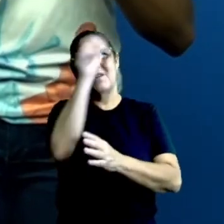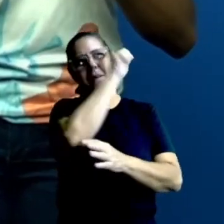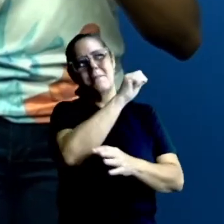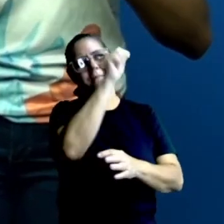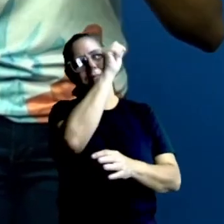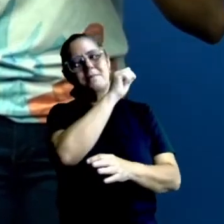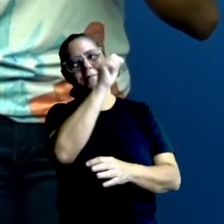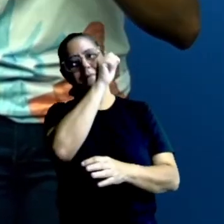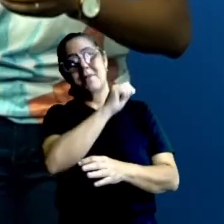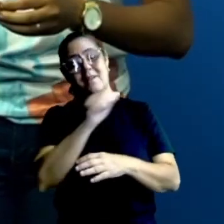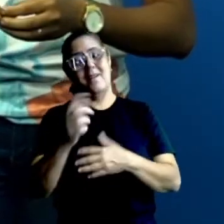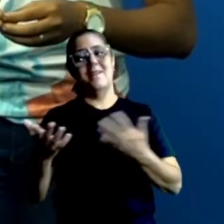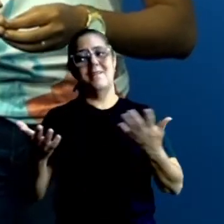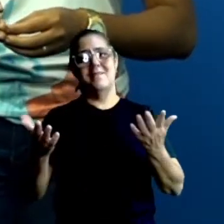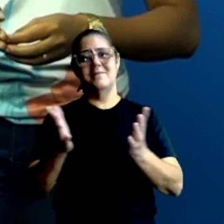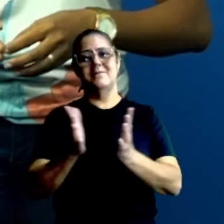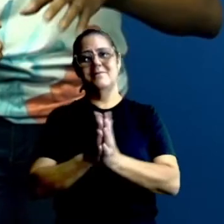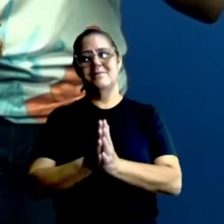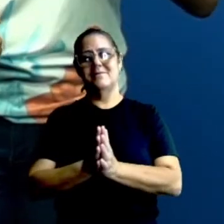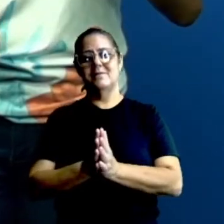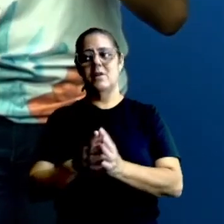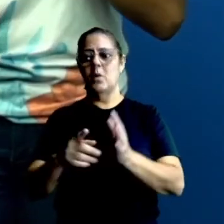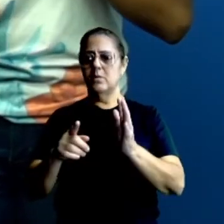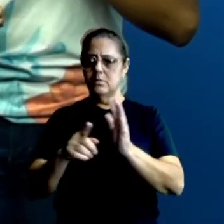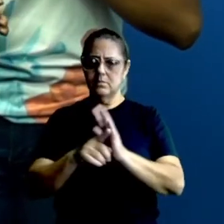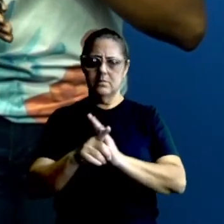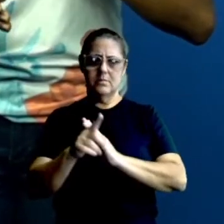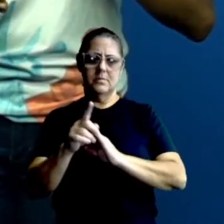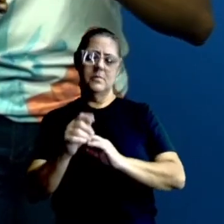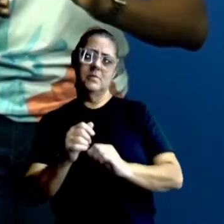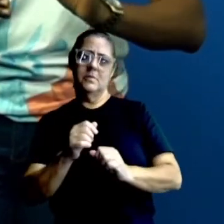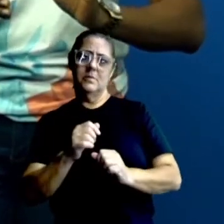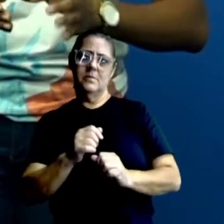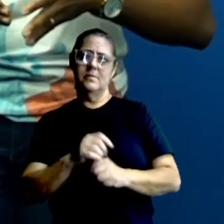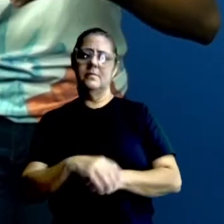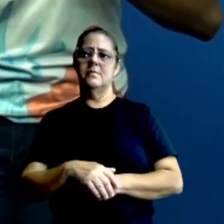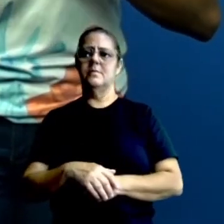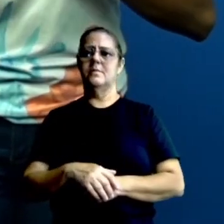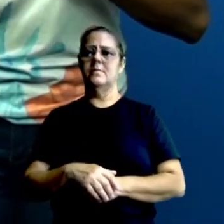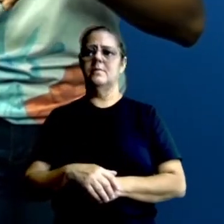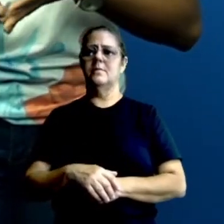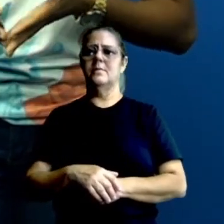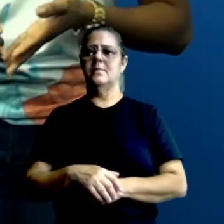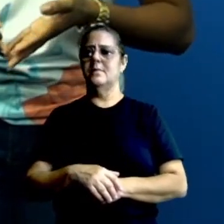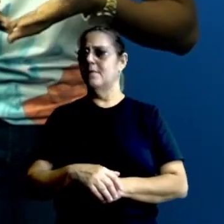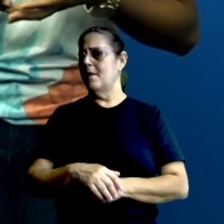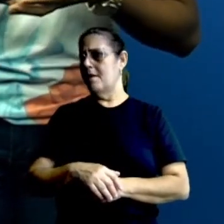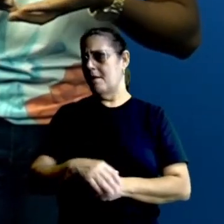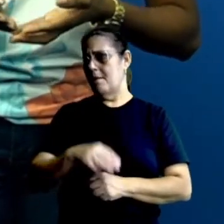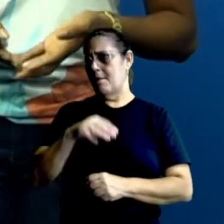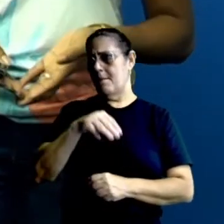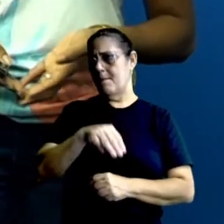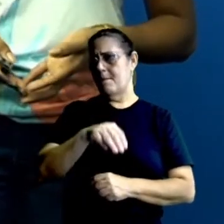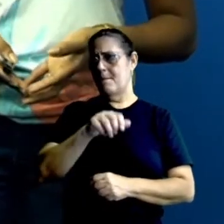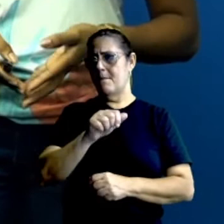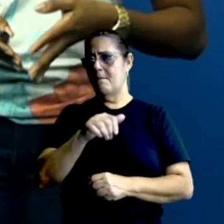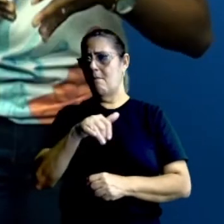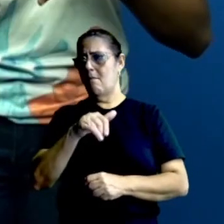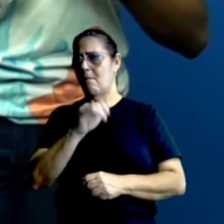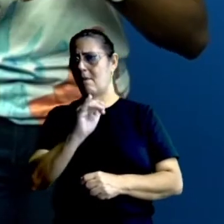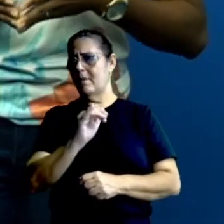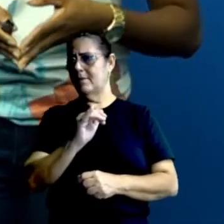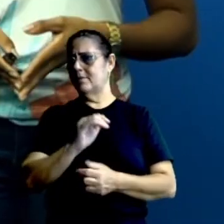E quando surgir exatamente essa pergunta, você faz em inglês, que é assim, ó. May I clean the board,